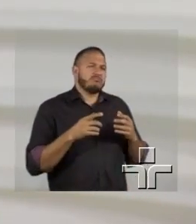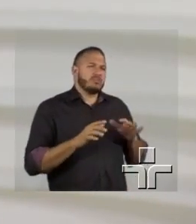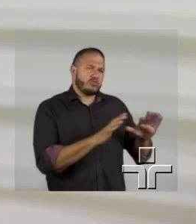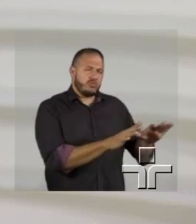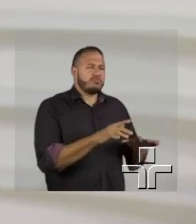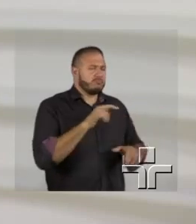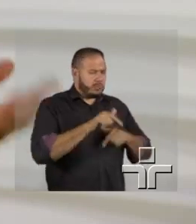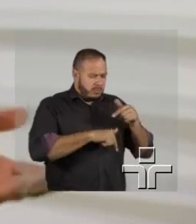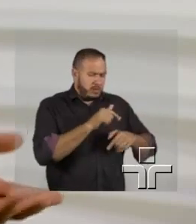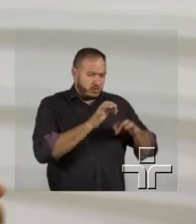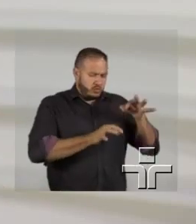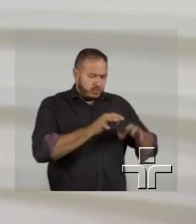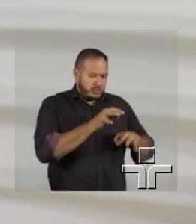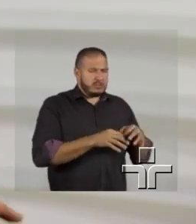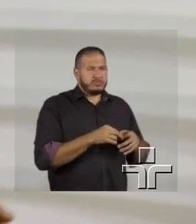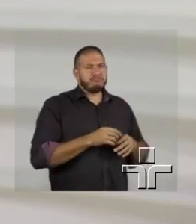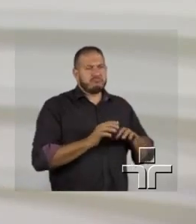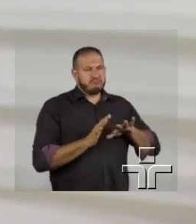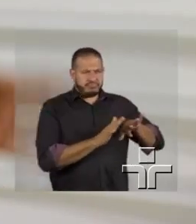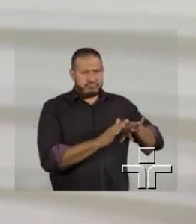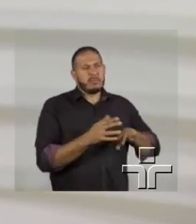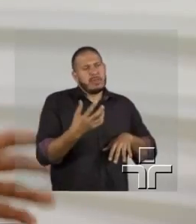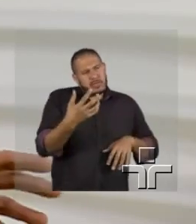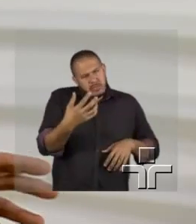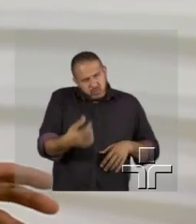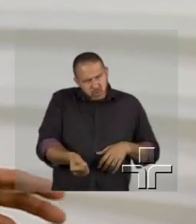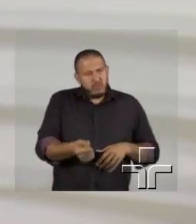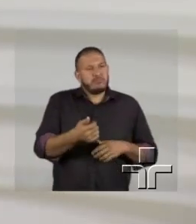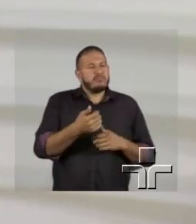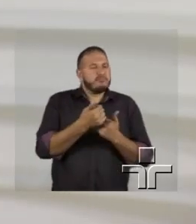com o que acontece agora com o ministro Sérgio Moro?